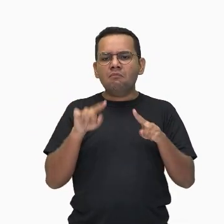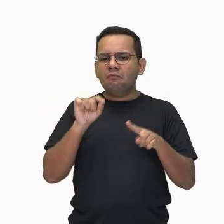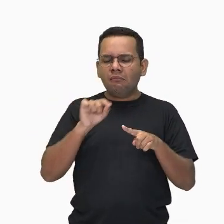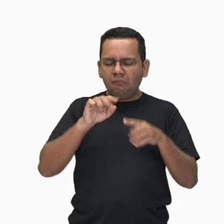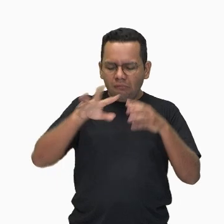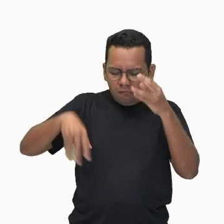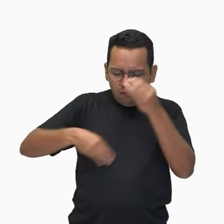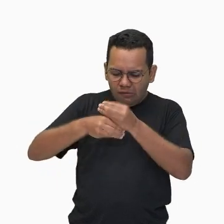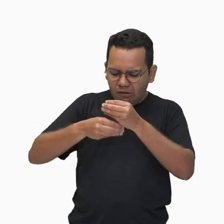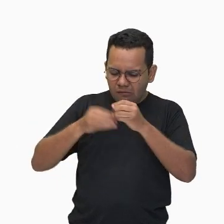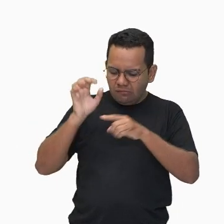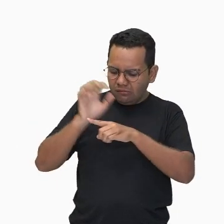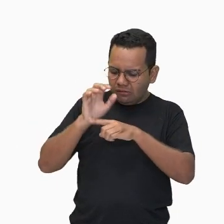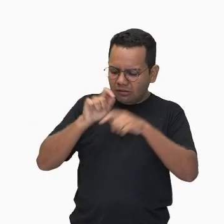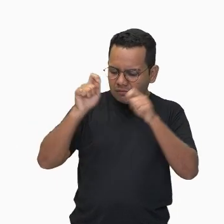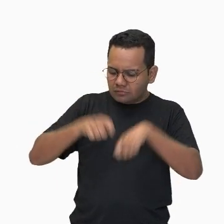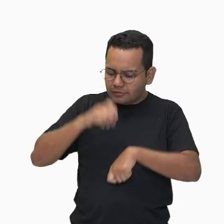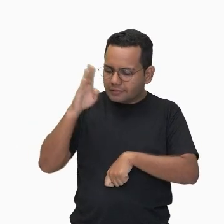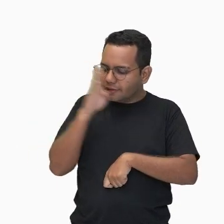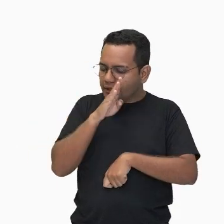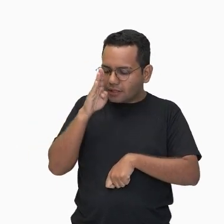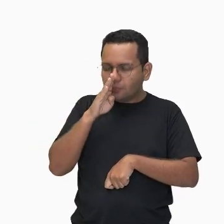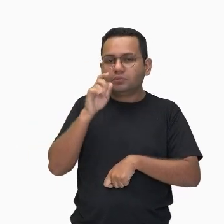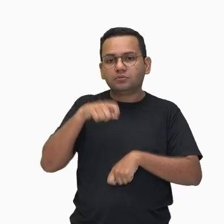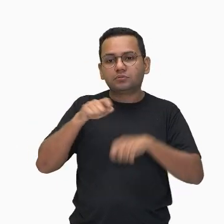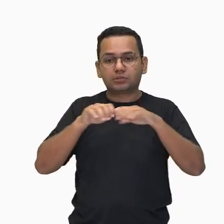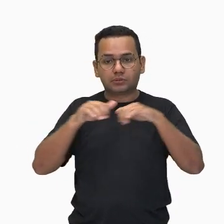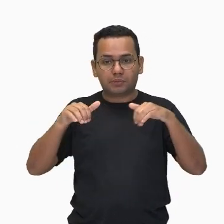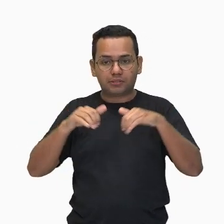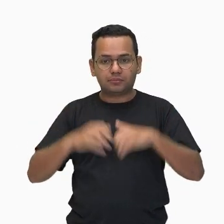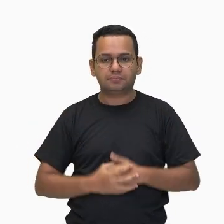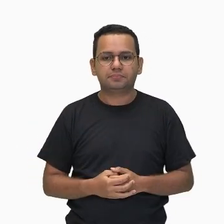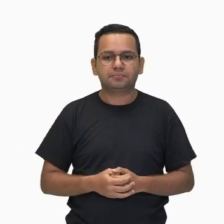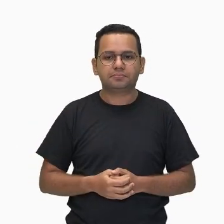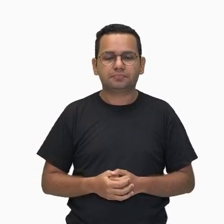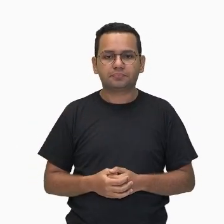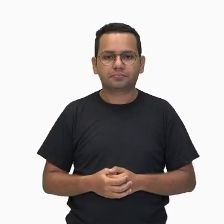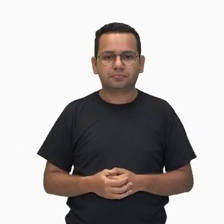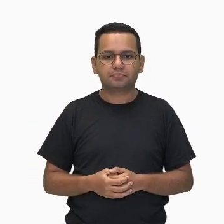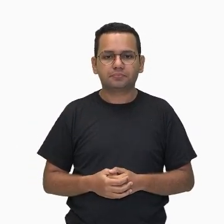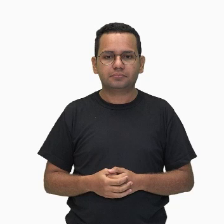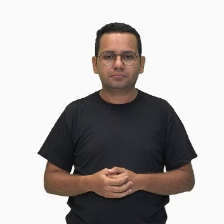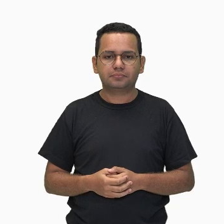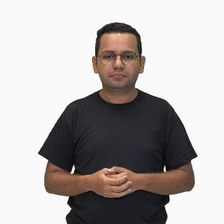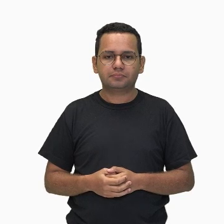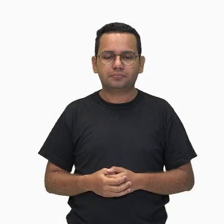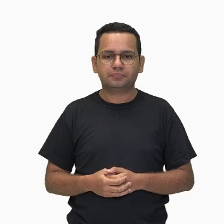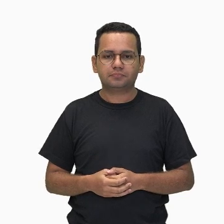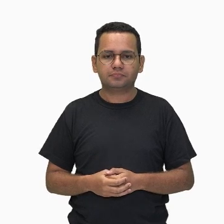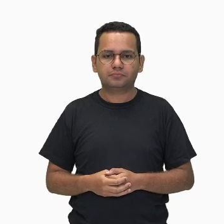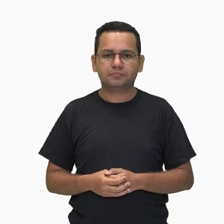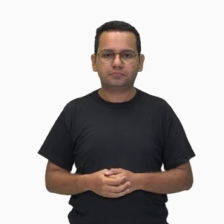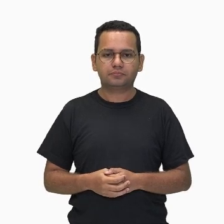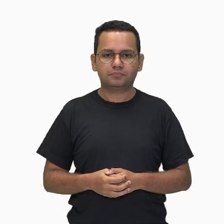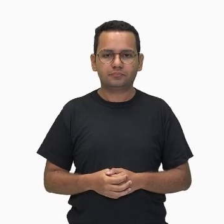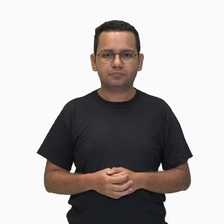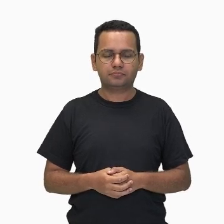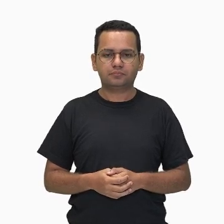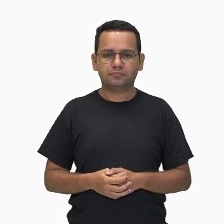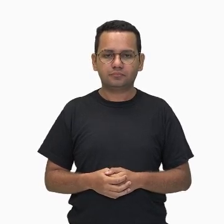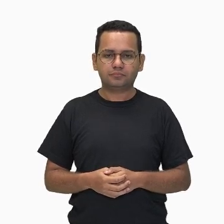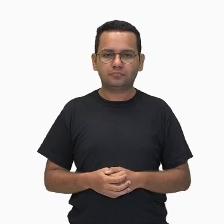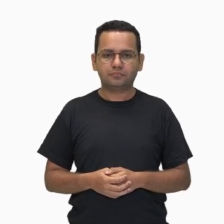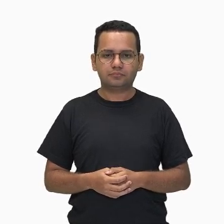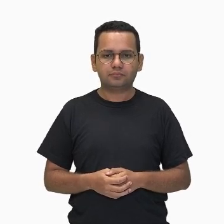que acelera a separação dos sólidos do líquido. Tá? Então, como o conceito aí representa, ela é